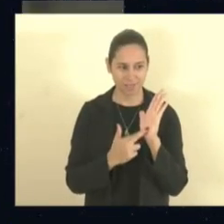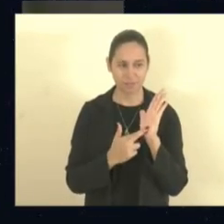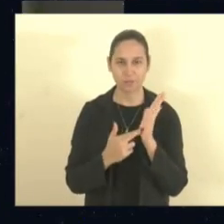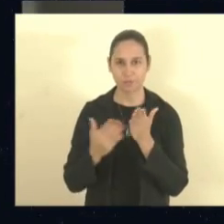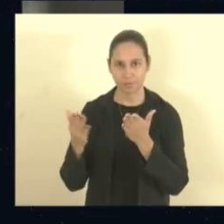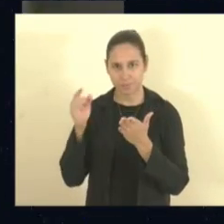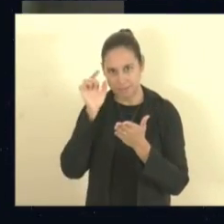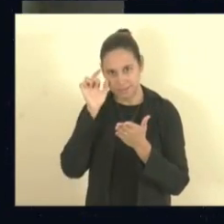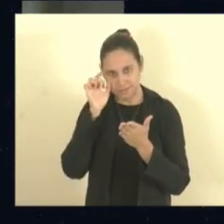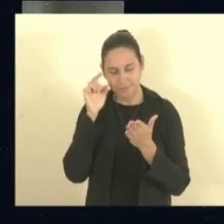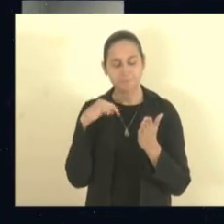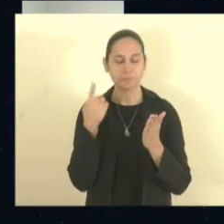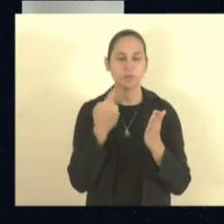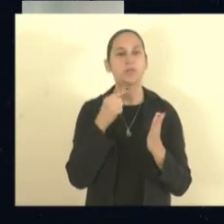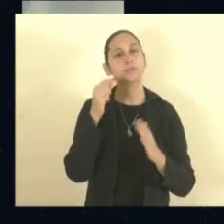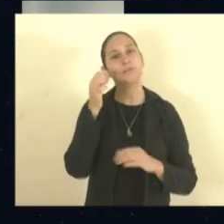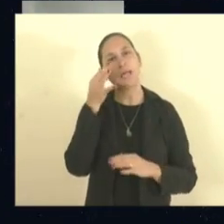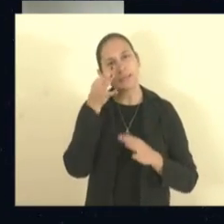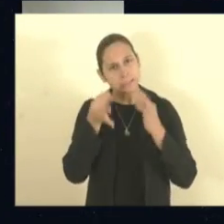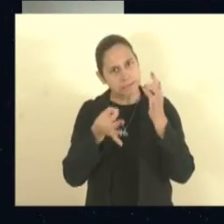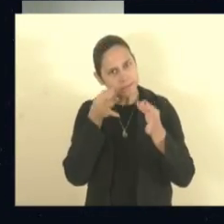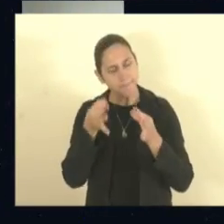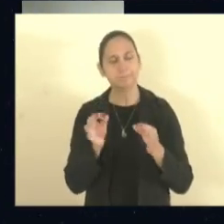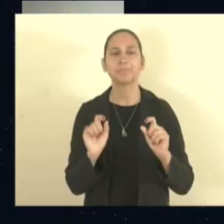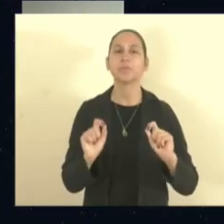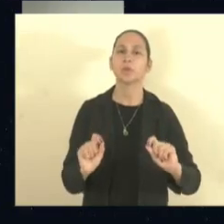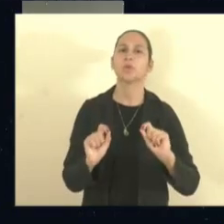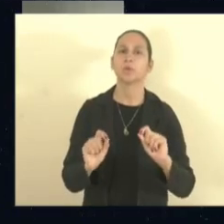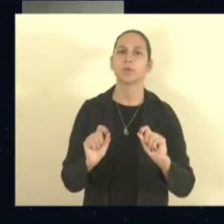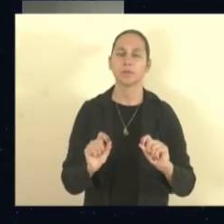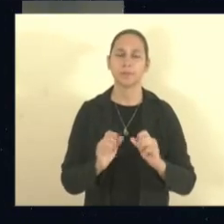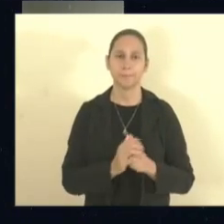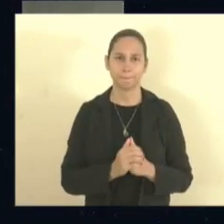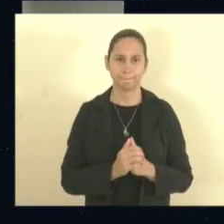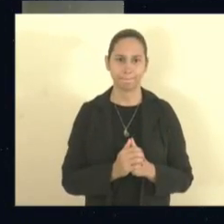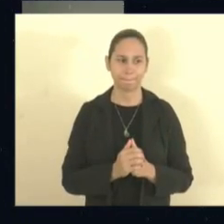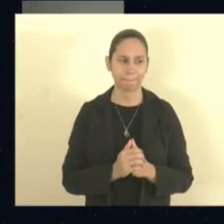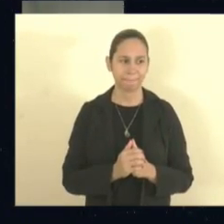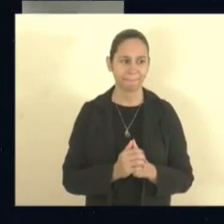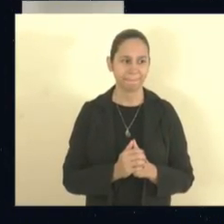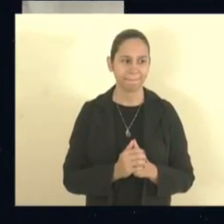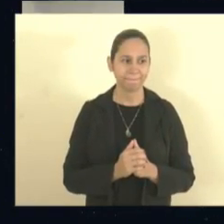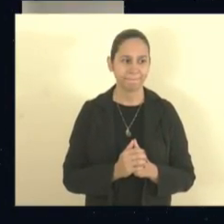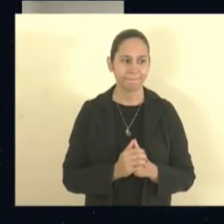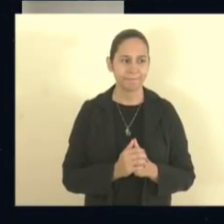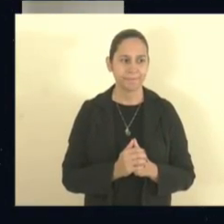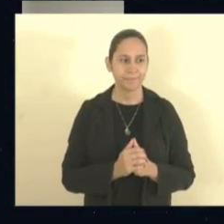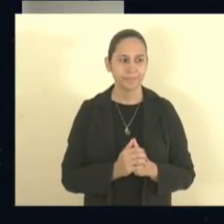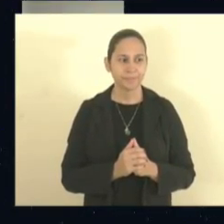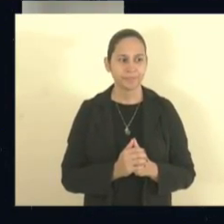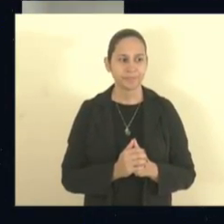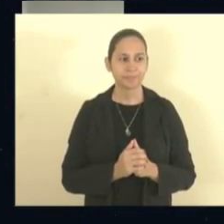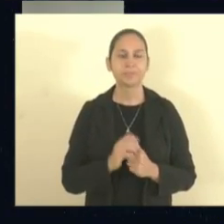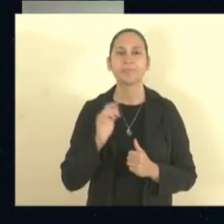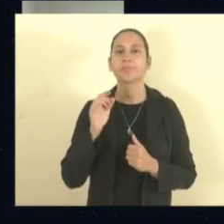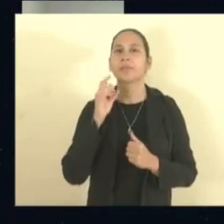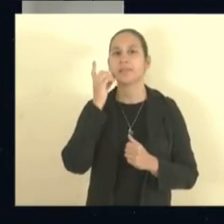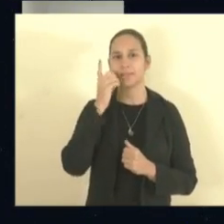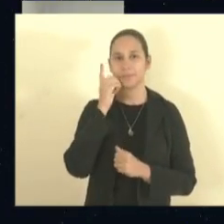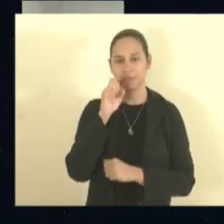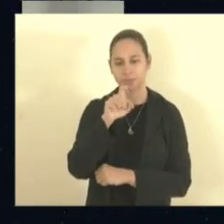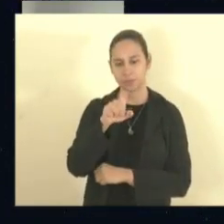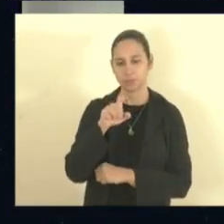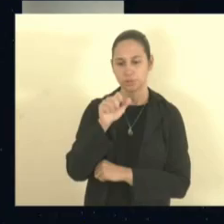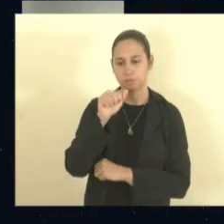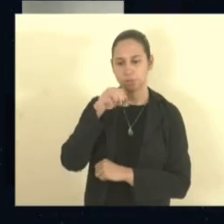E só para dizer que quando o deputado Chambinho